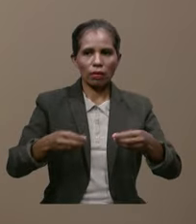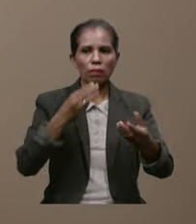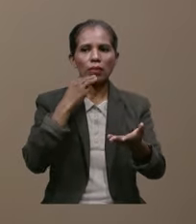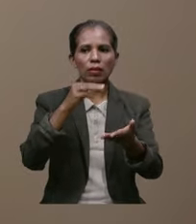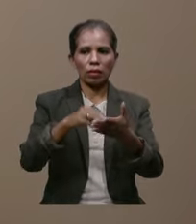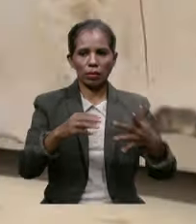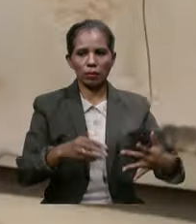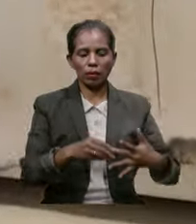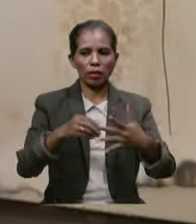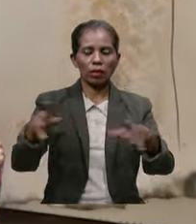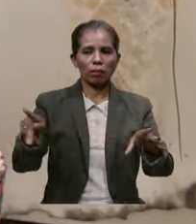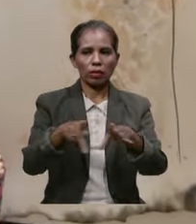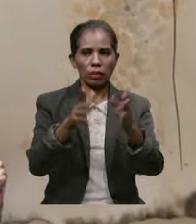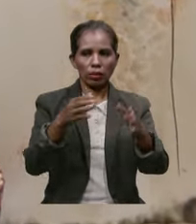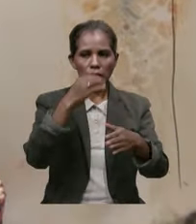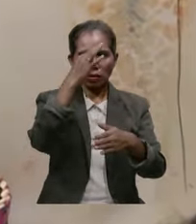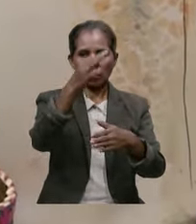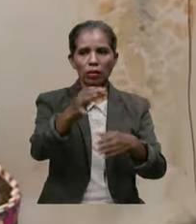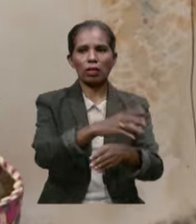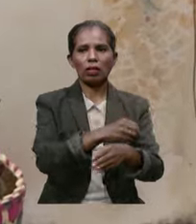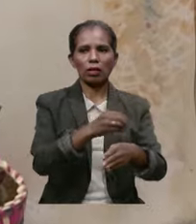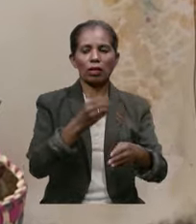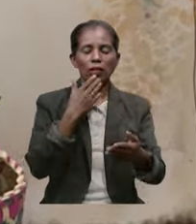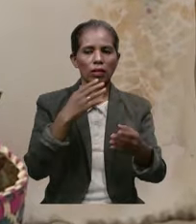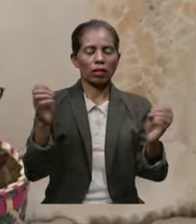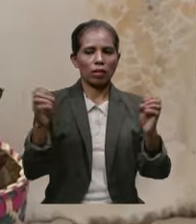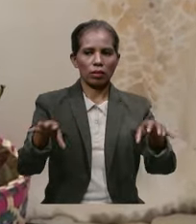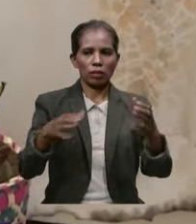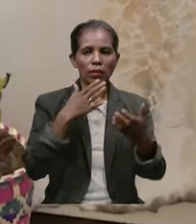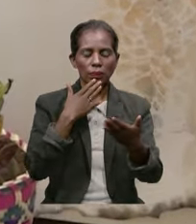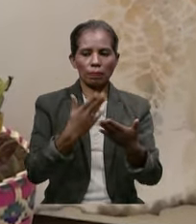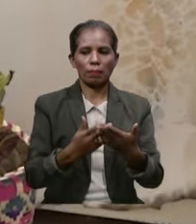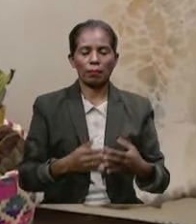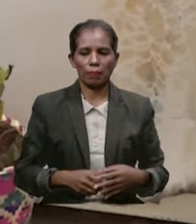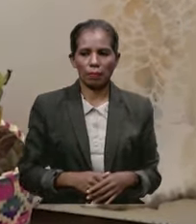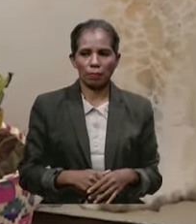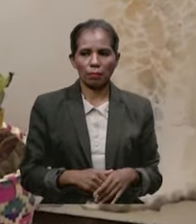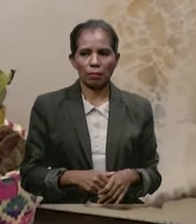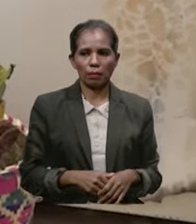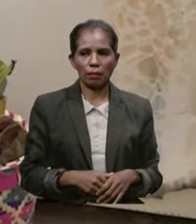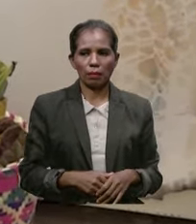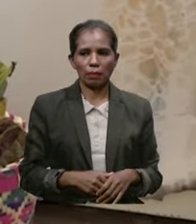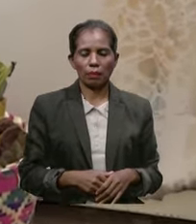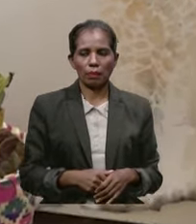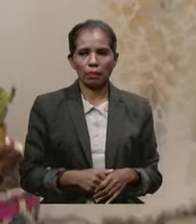especial rua para participantes da Turmai, Samia Halabi no La Cola Poblete. Tito Silva, Jemen.